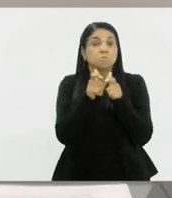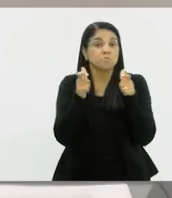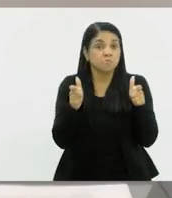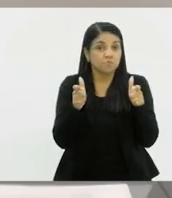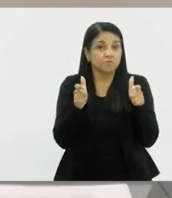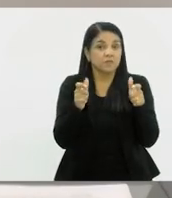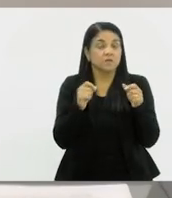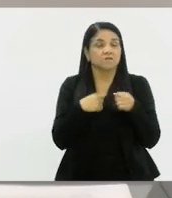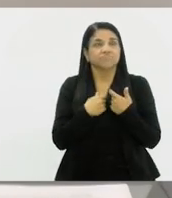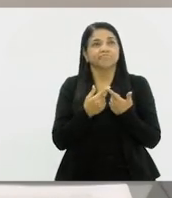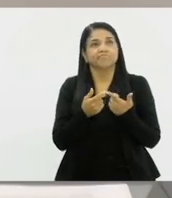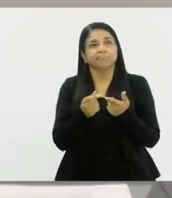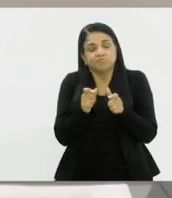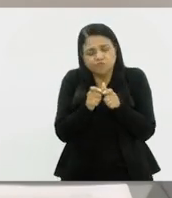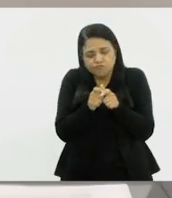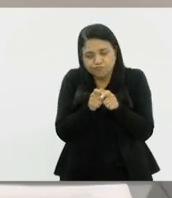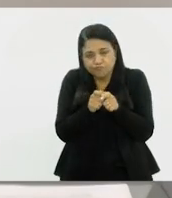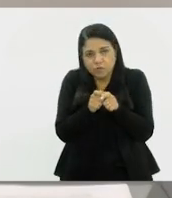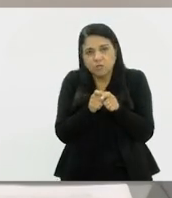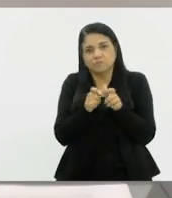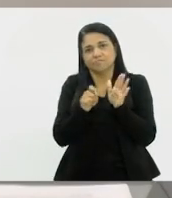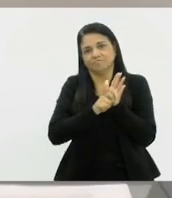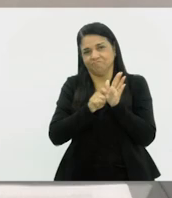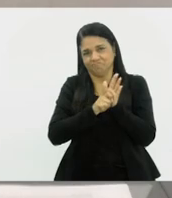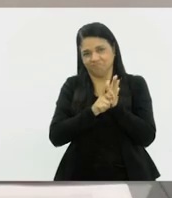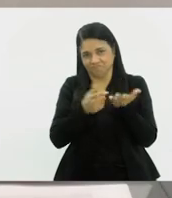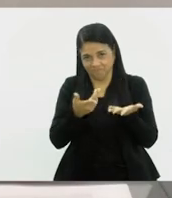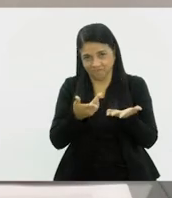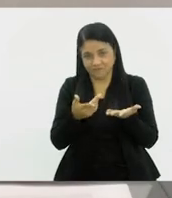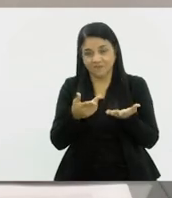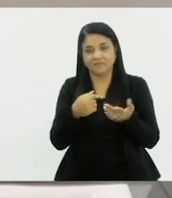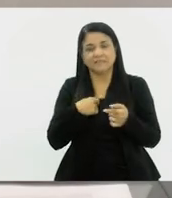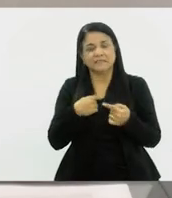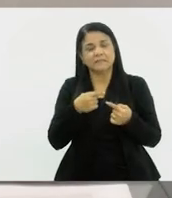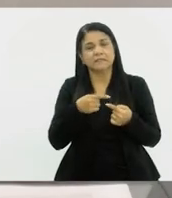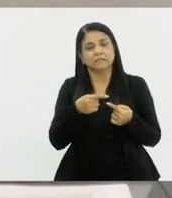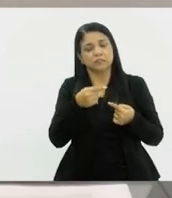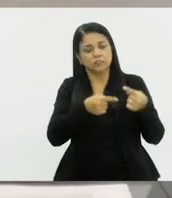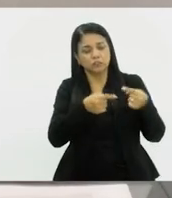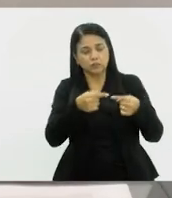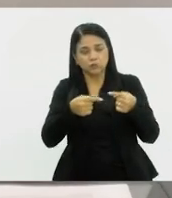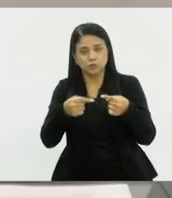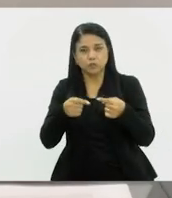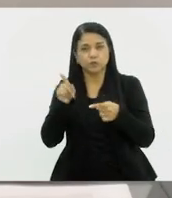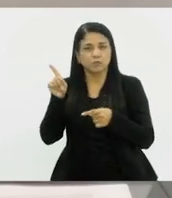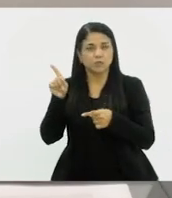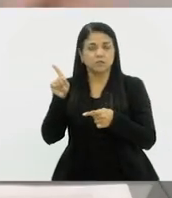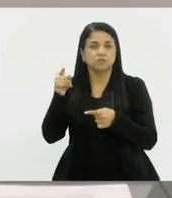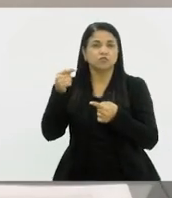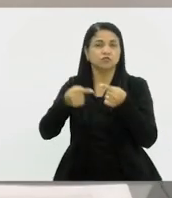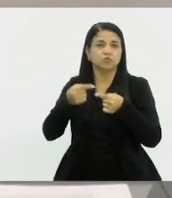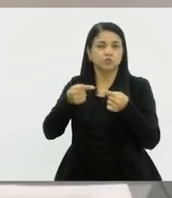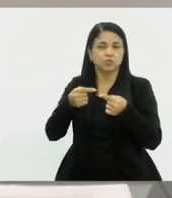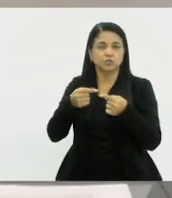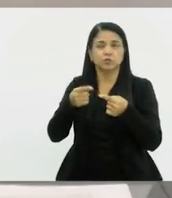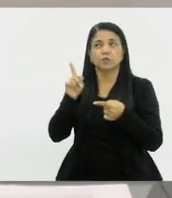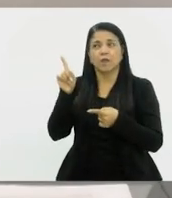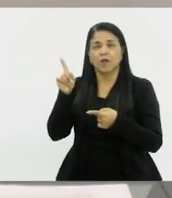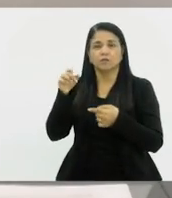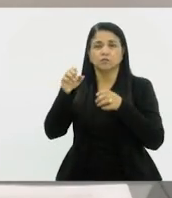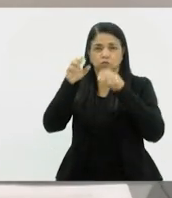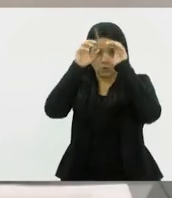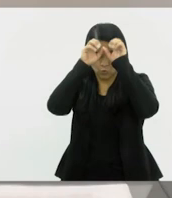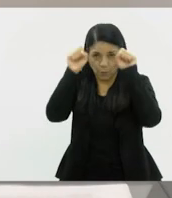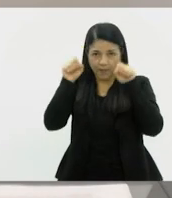pequenas quantidades se nós pegarmos o que tá sendo discutido no Supremo as quantidades 25 g